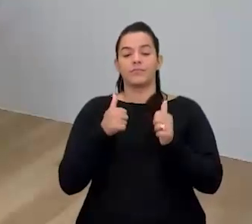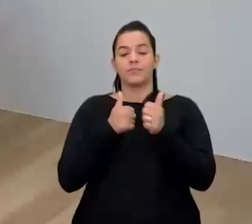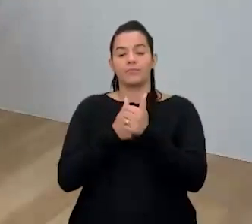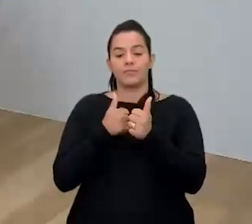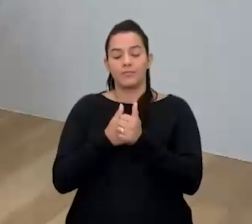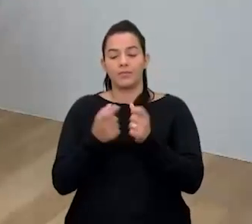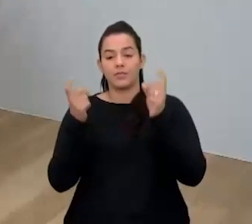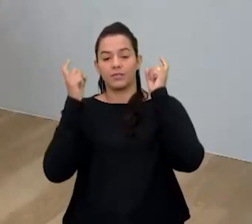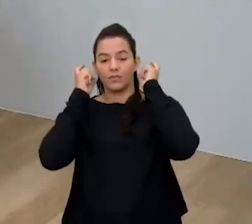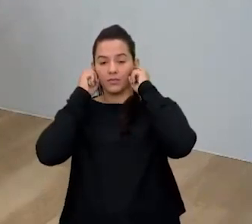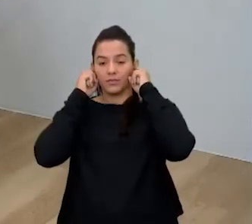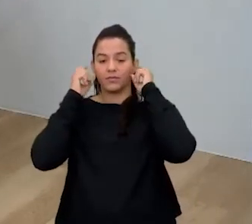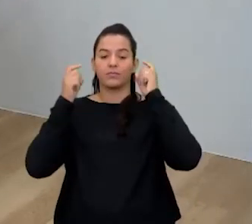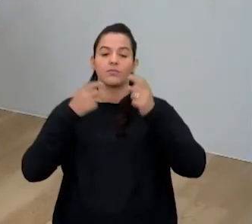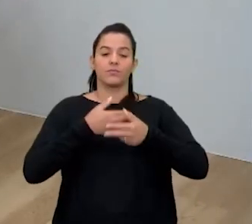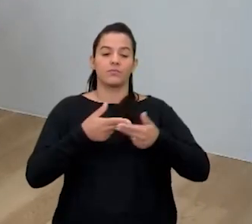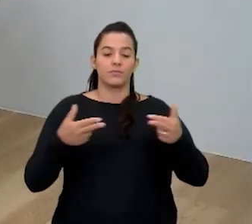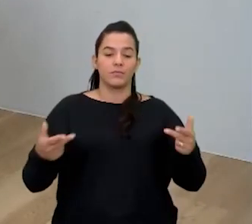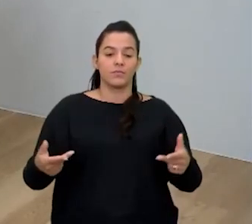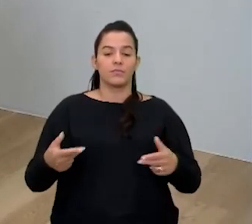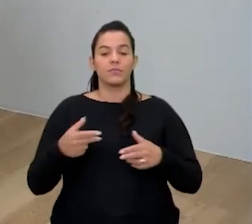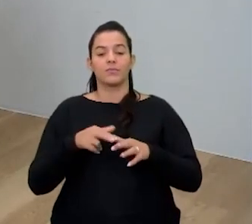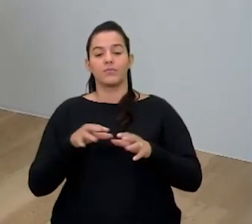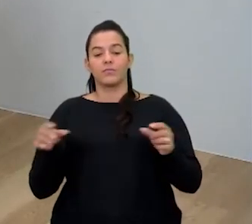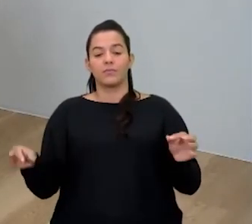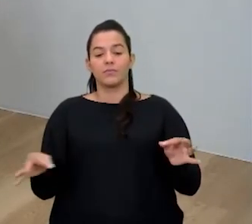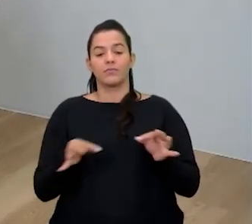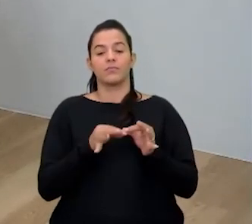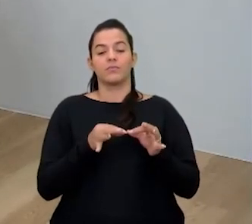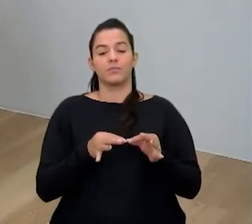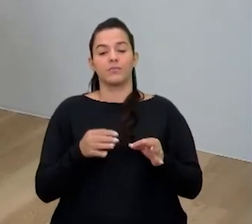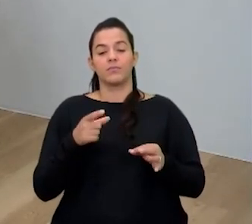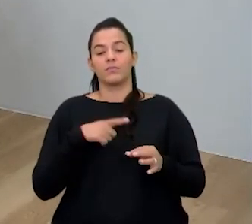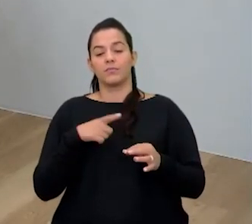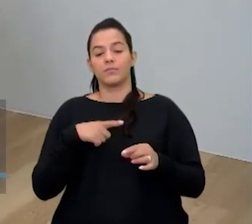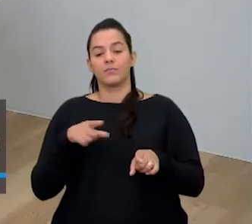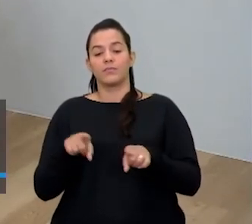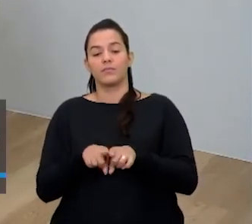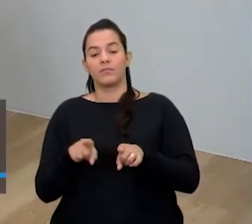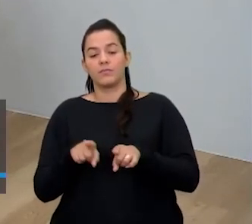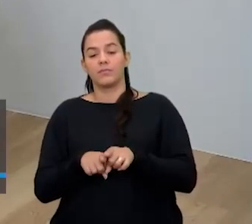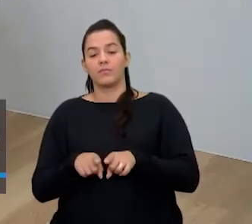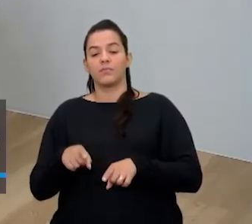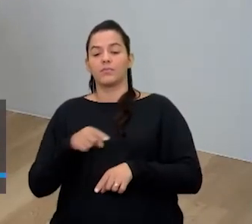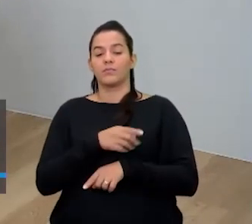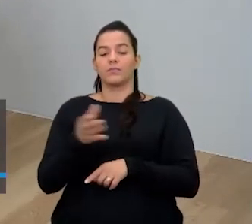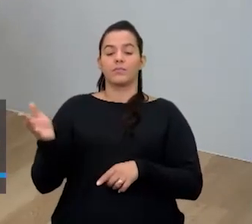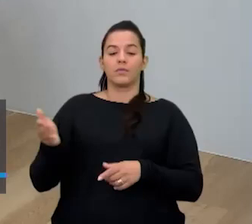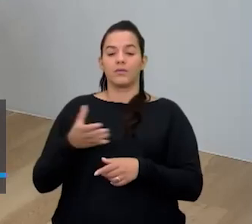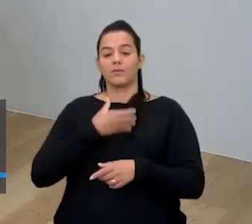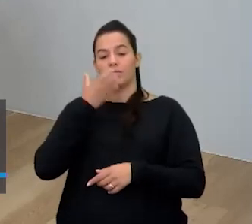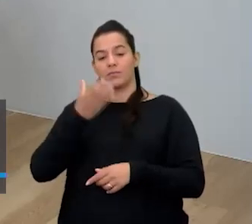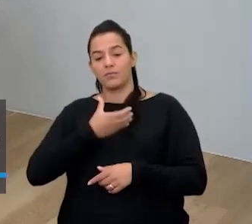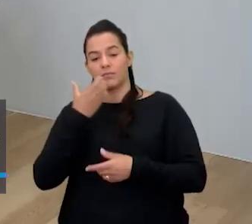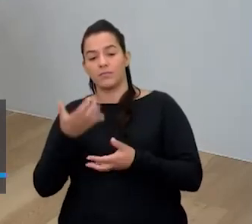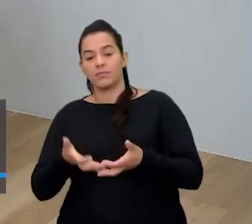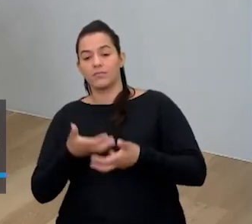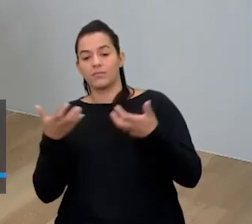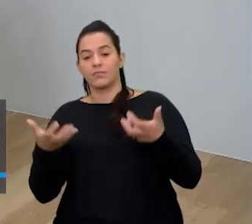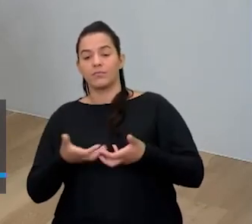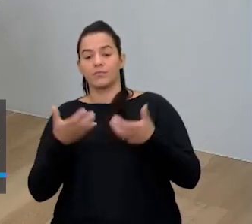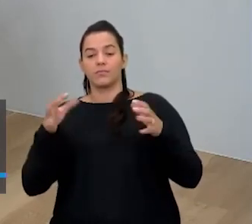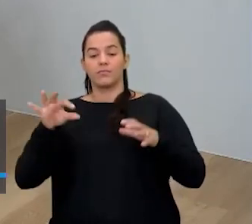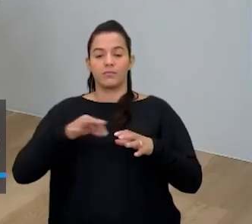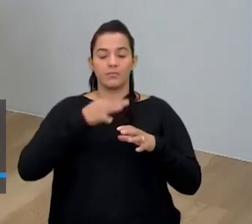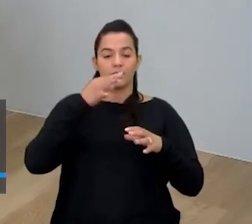fones de ouvido, nos aparelhos de conexão, mas vira e mexe também, ele está na barraca de fruta, ele está no pipoqueiro, ele